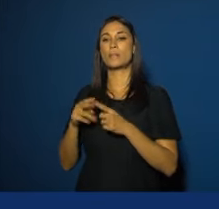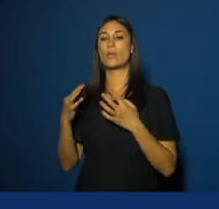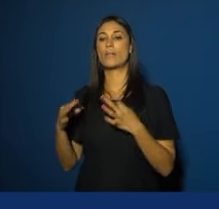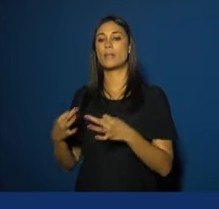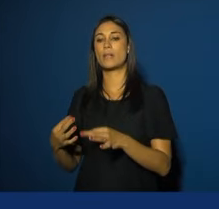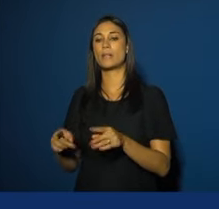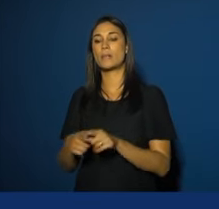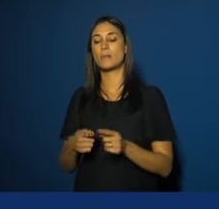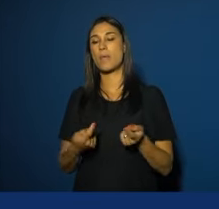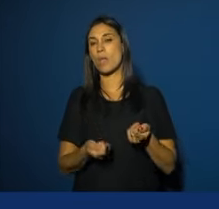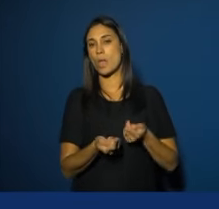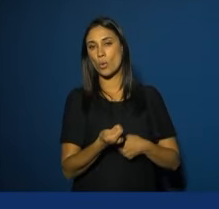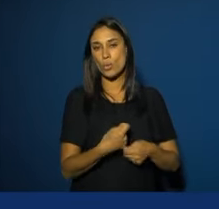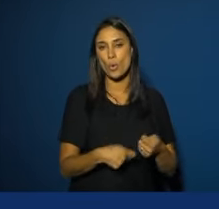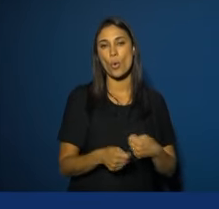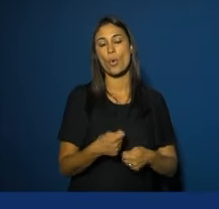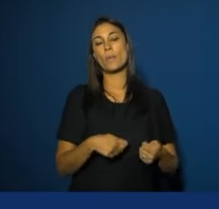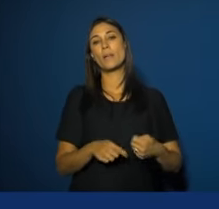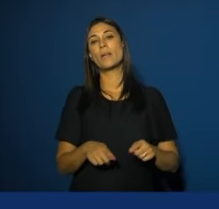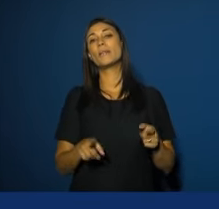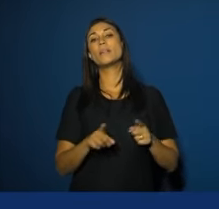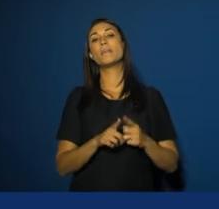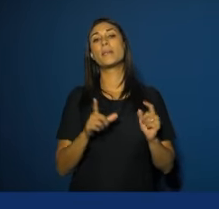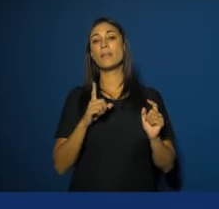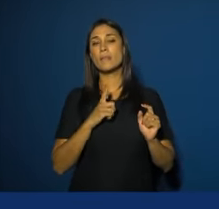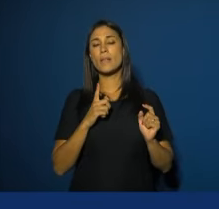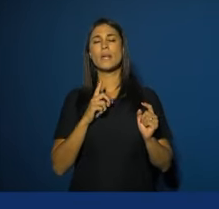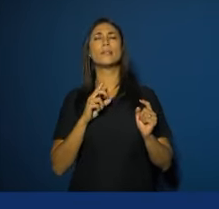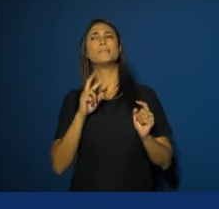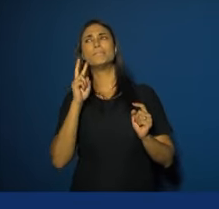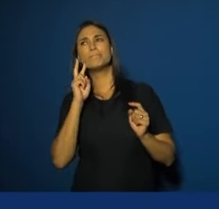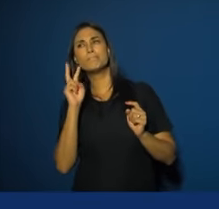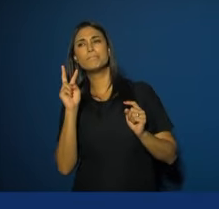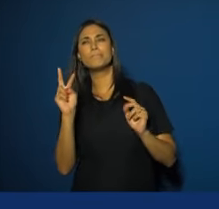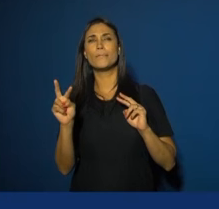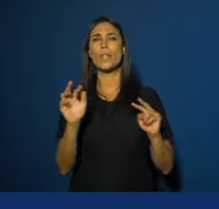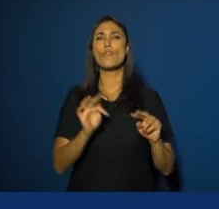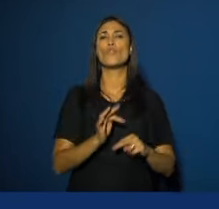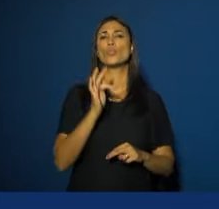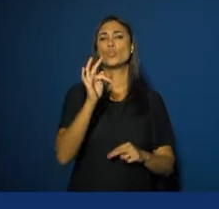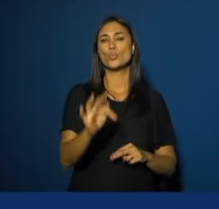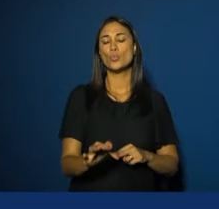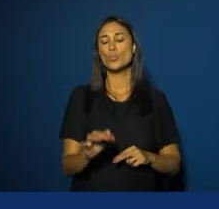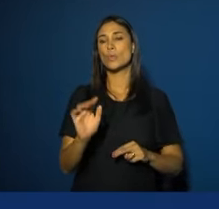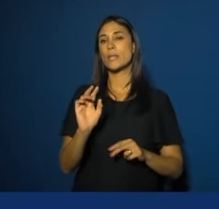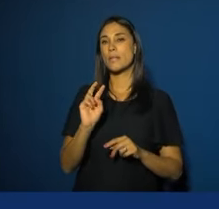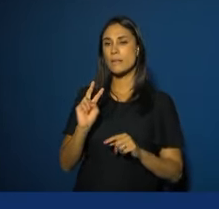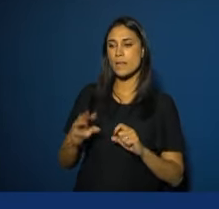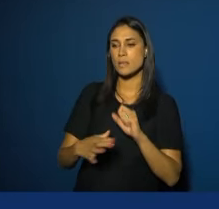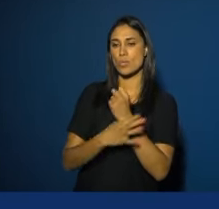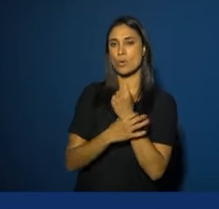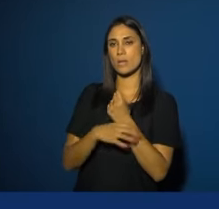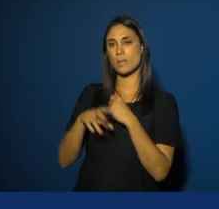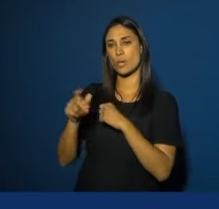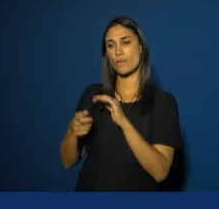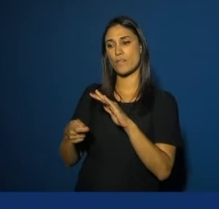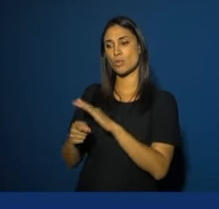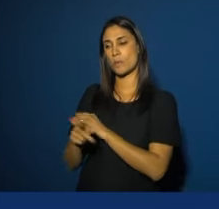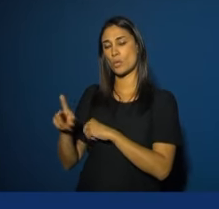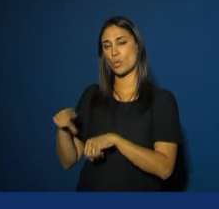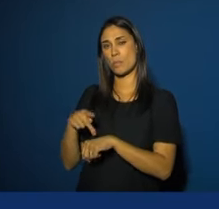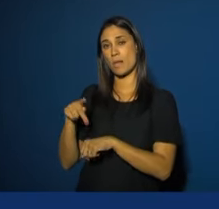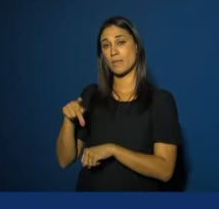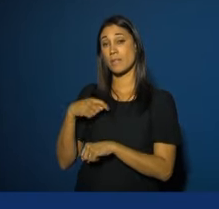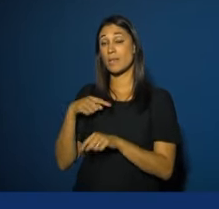e econômica que mantenha a previsibilidade, que assegure os investimentos no país e que atraia